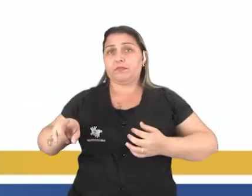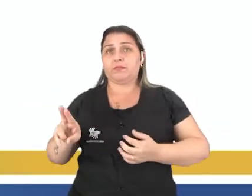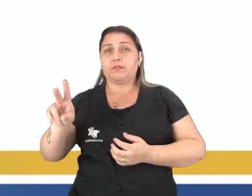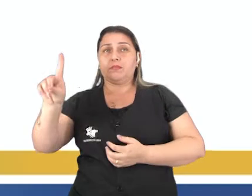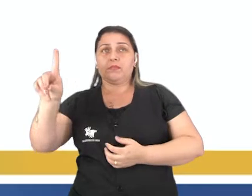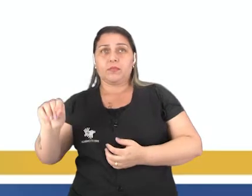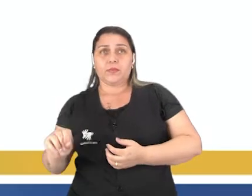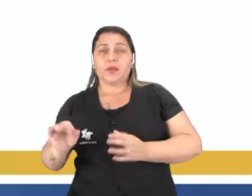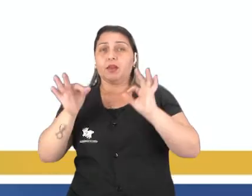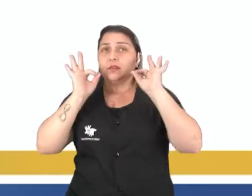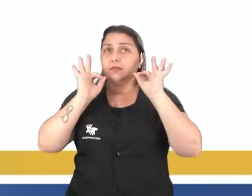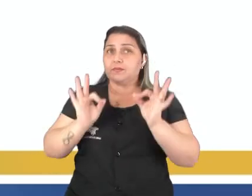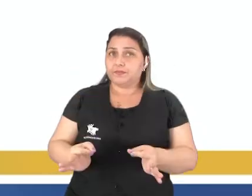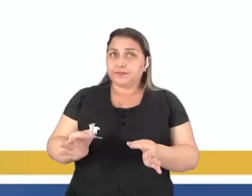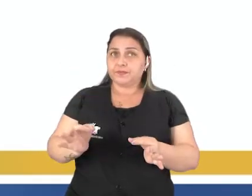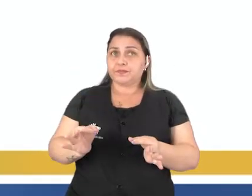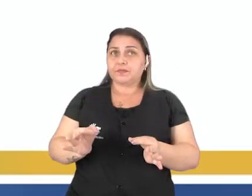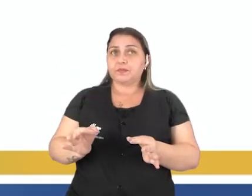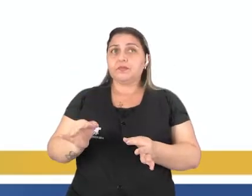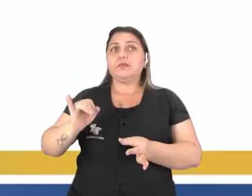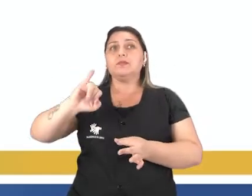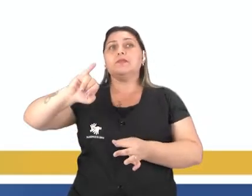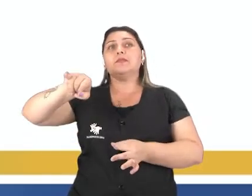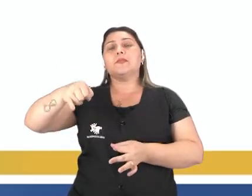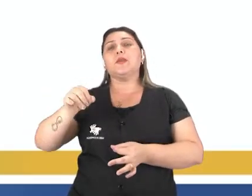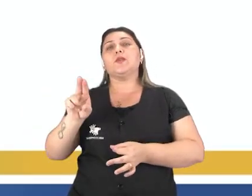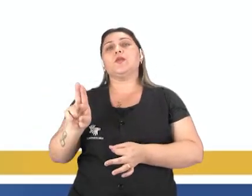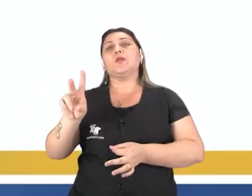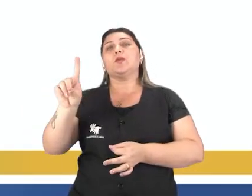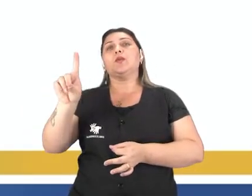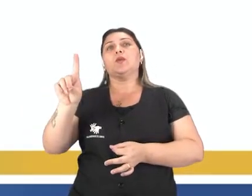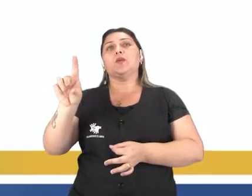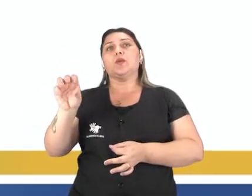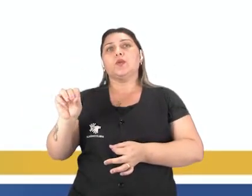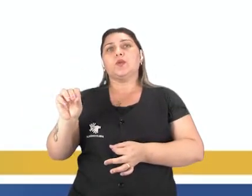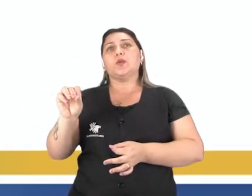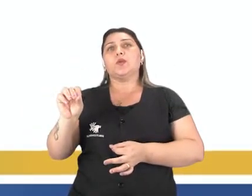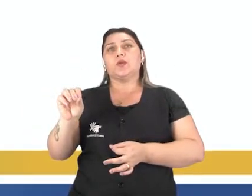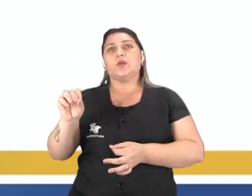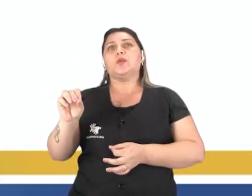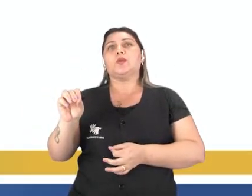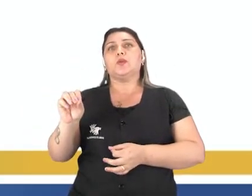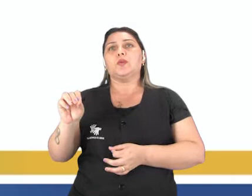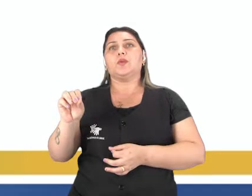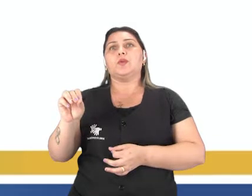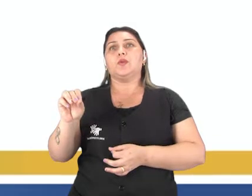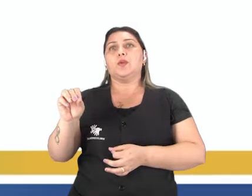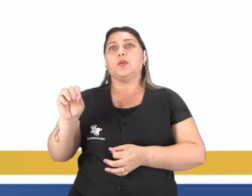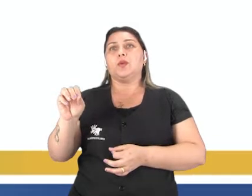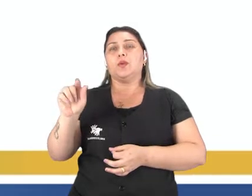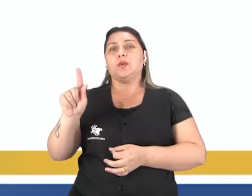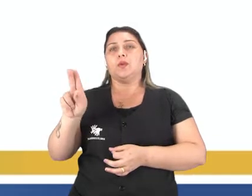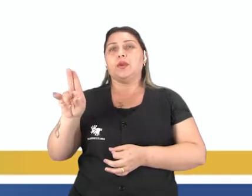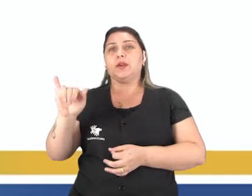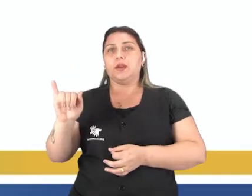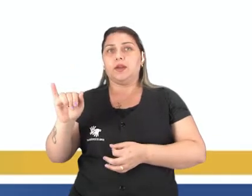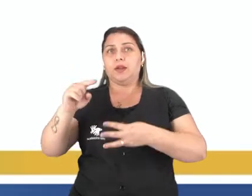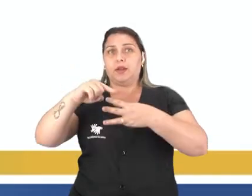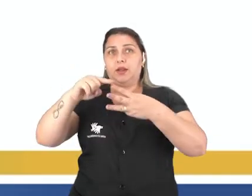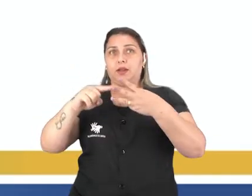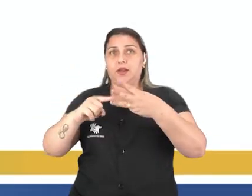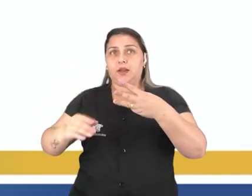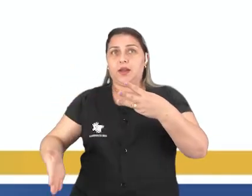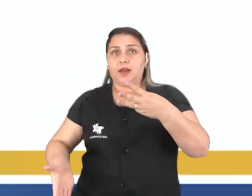que o nome mais correto para a roupa do judô é judogi, que é uma forma de kimono composto por 3 partes, né?